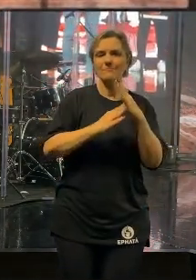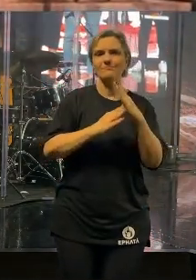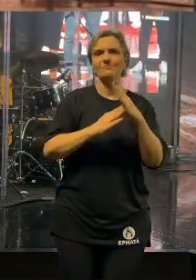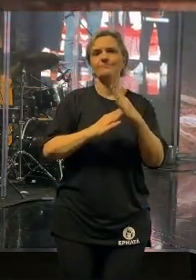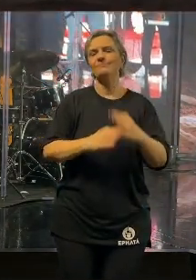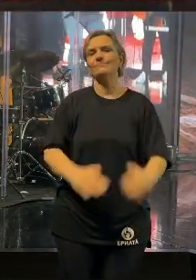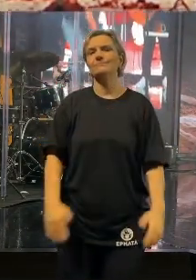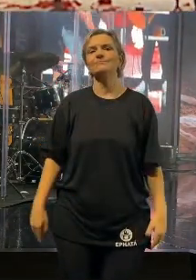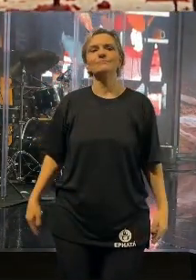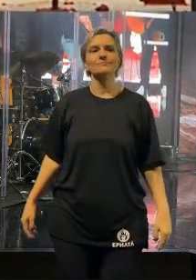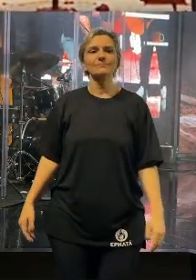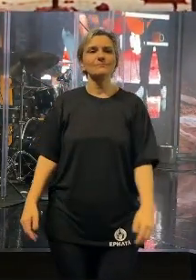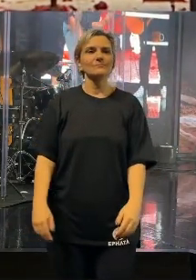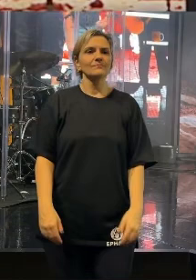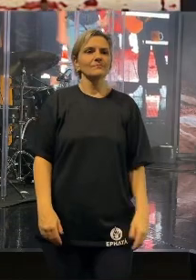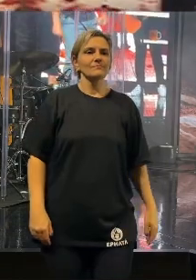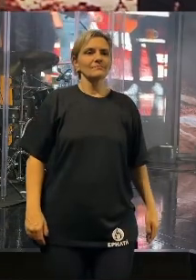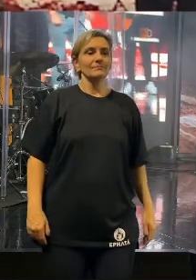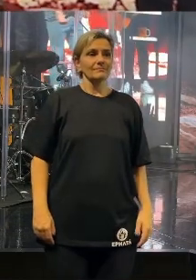impede.